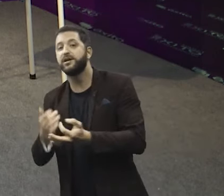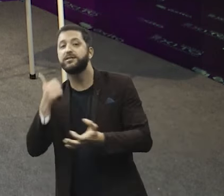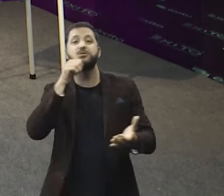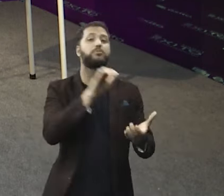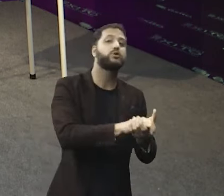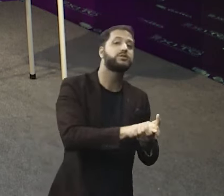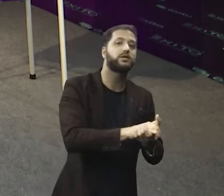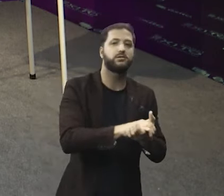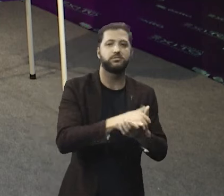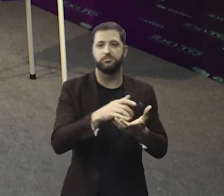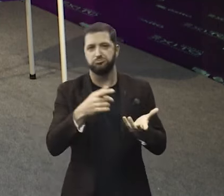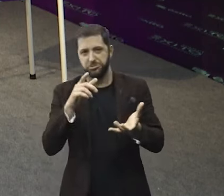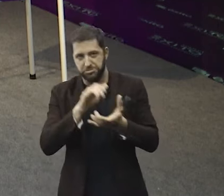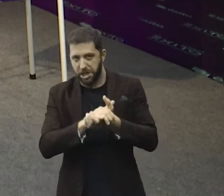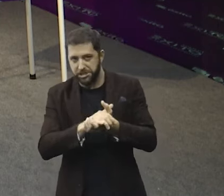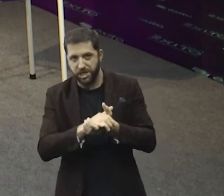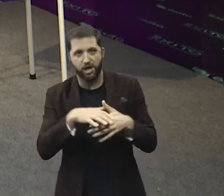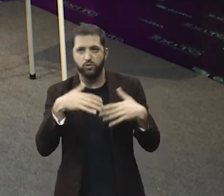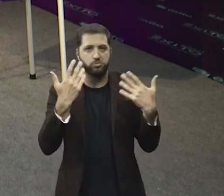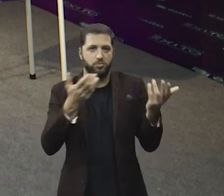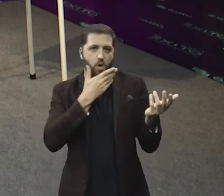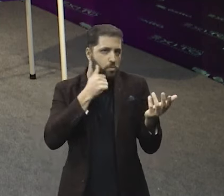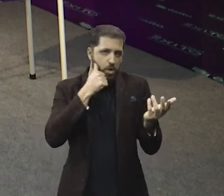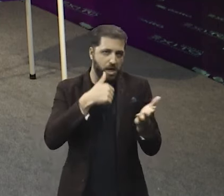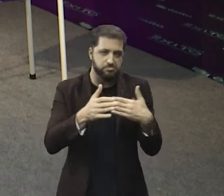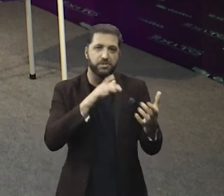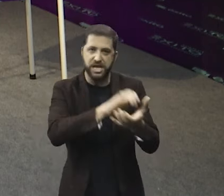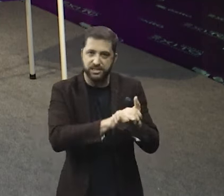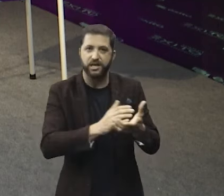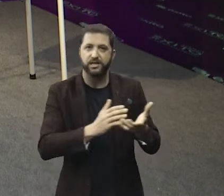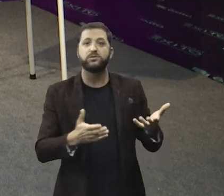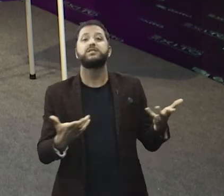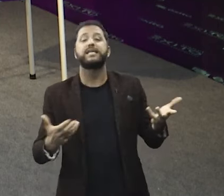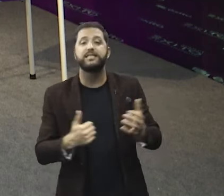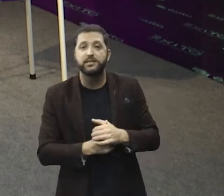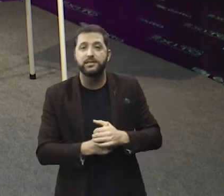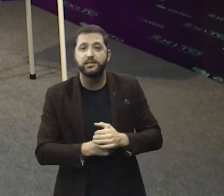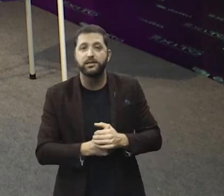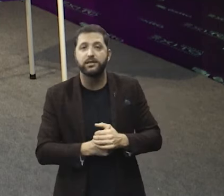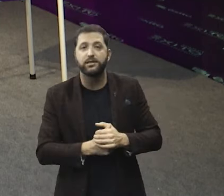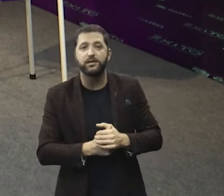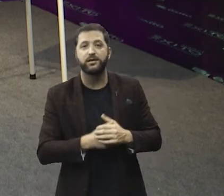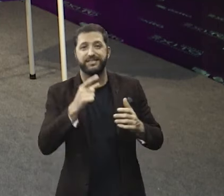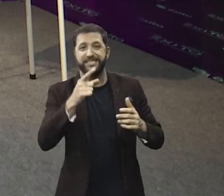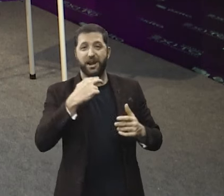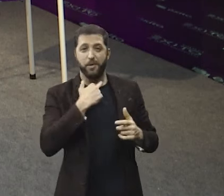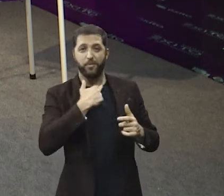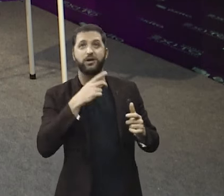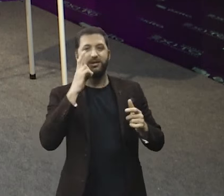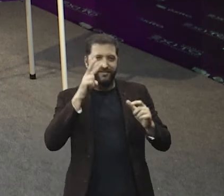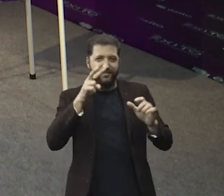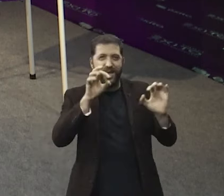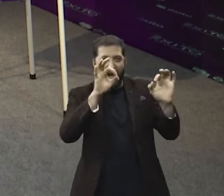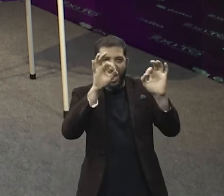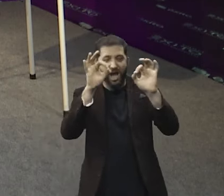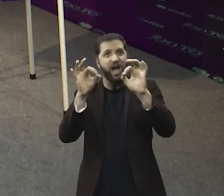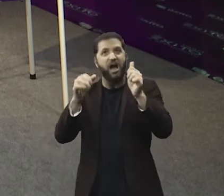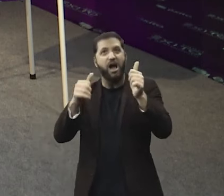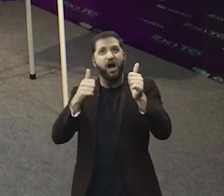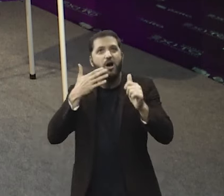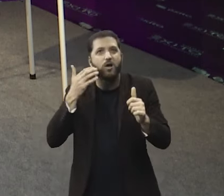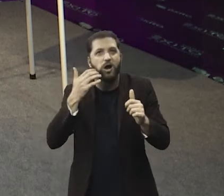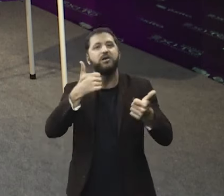você tem cônjuge se você tem esposa se você tem esposo porque você não pode sair daqui apenas tão somente querendo adquirir informações